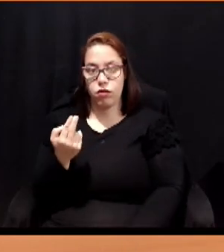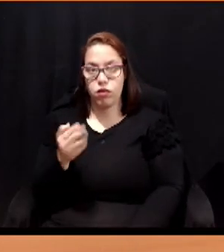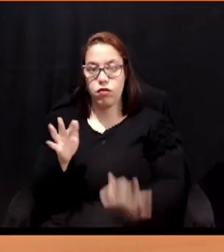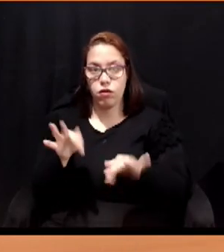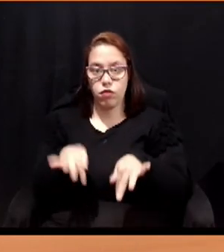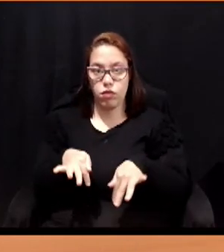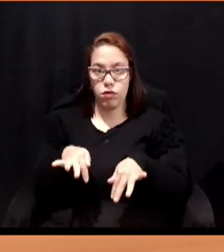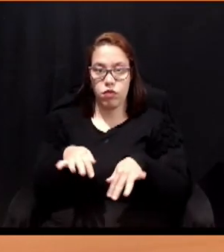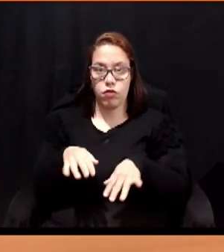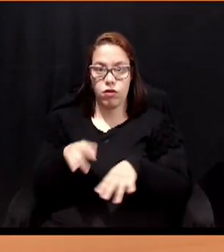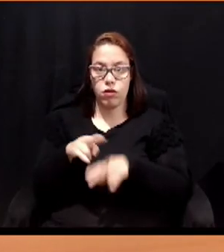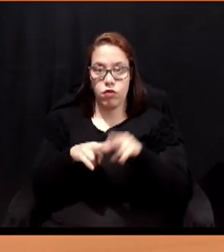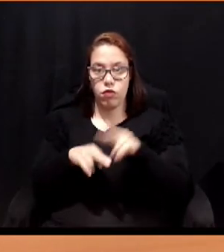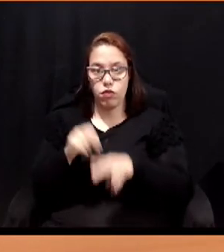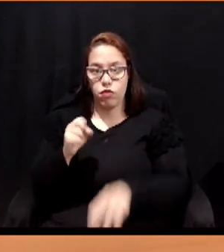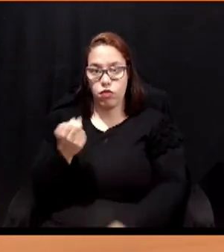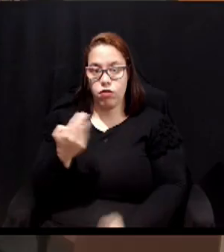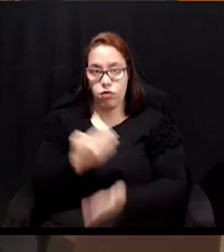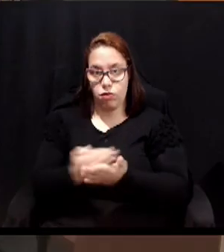junho ou a partir de agosto.